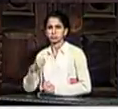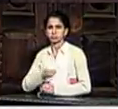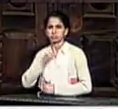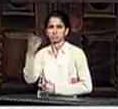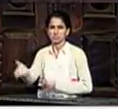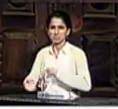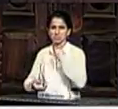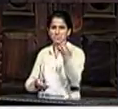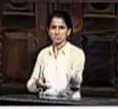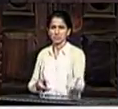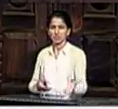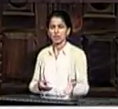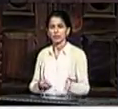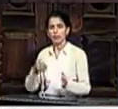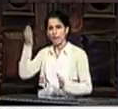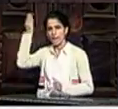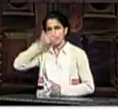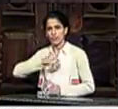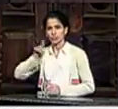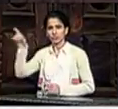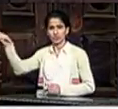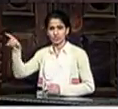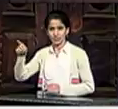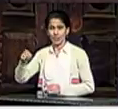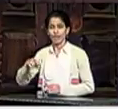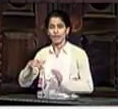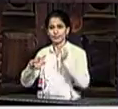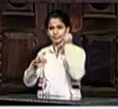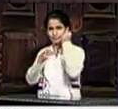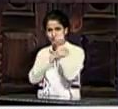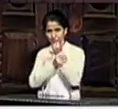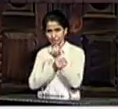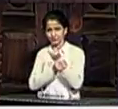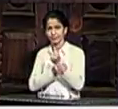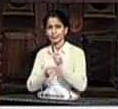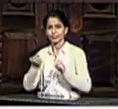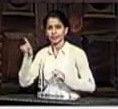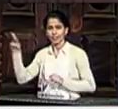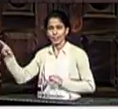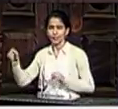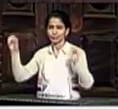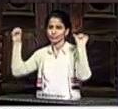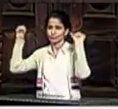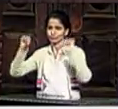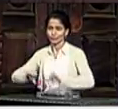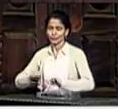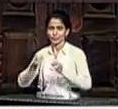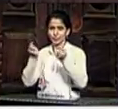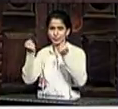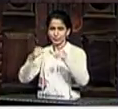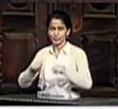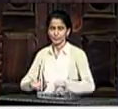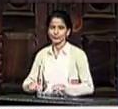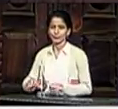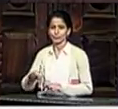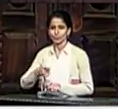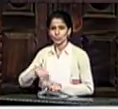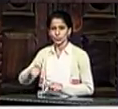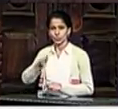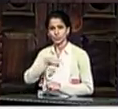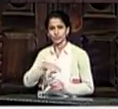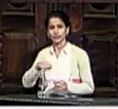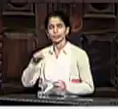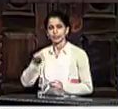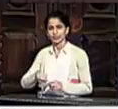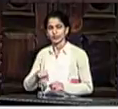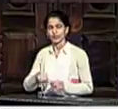jogadas ao relento para provar a falência da segurança pública. E nós, através de